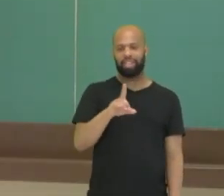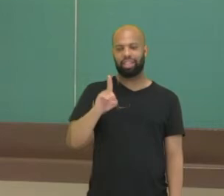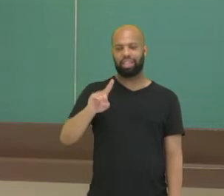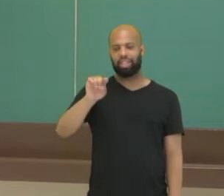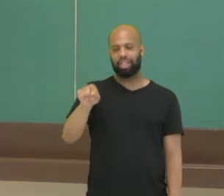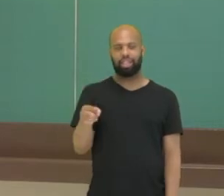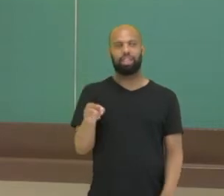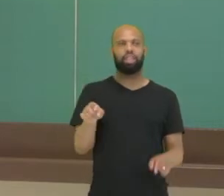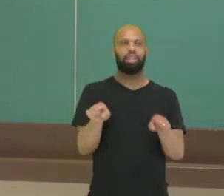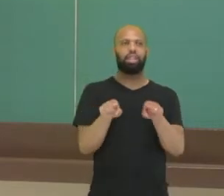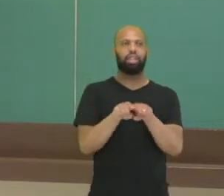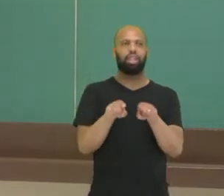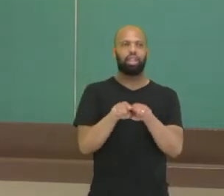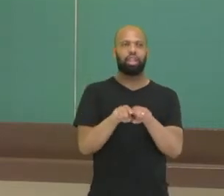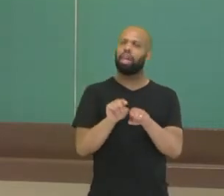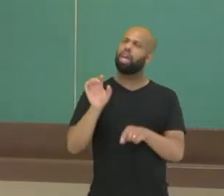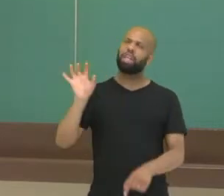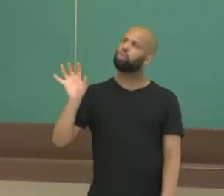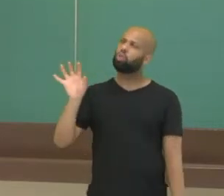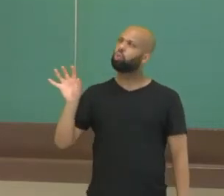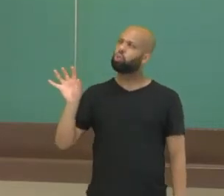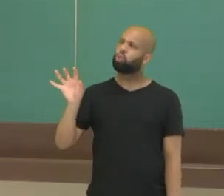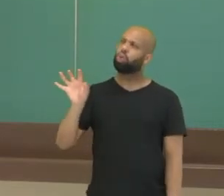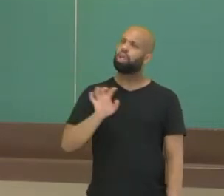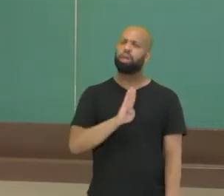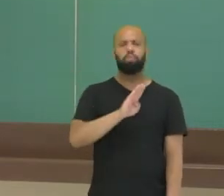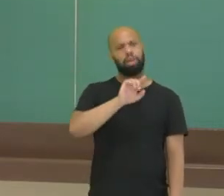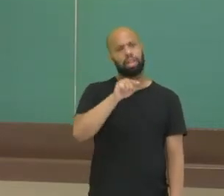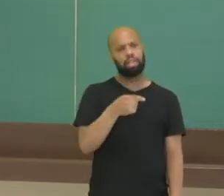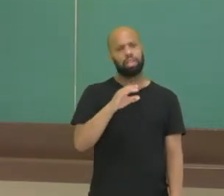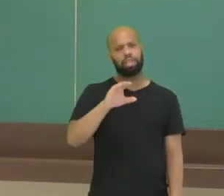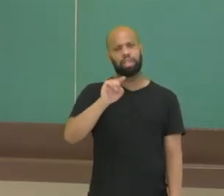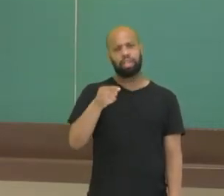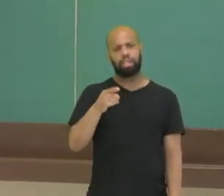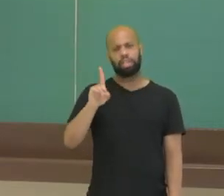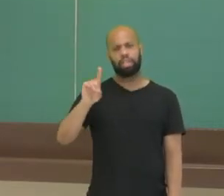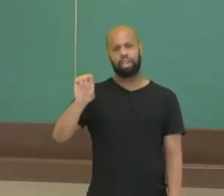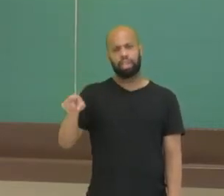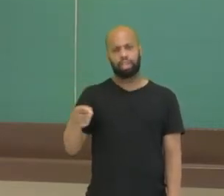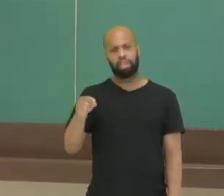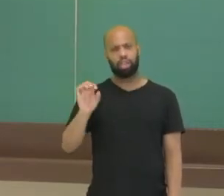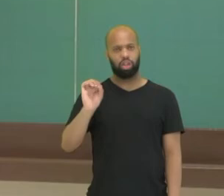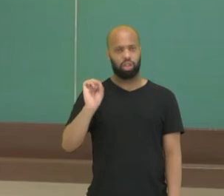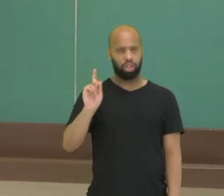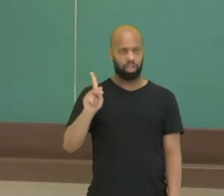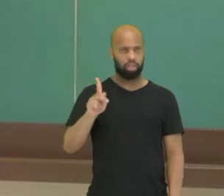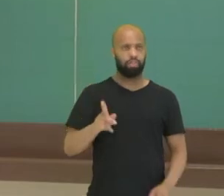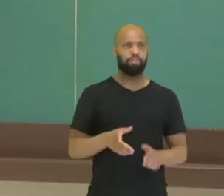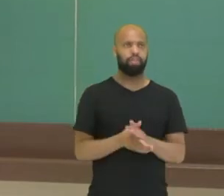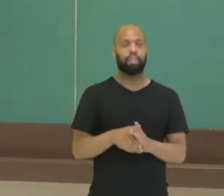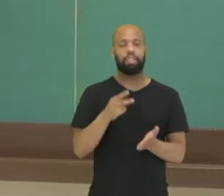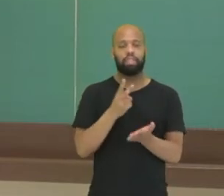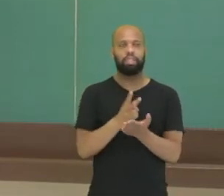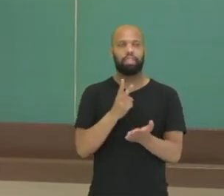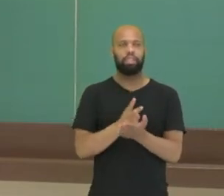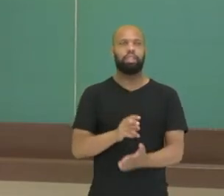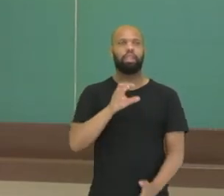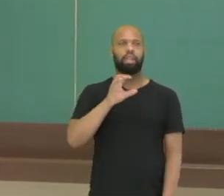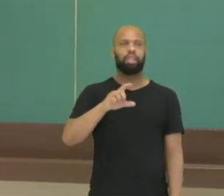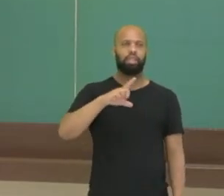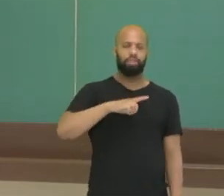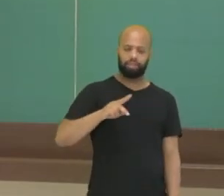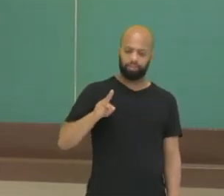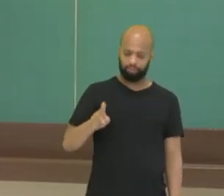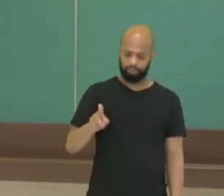e... o B', o C' e o D', tá bom? Então, sempre assim, eu